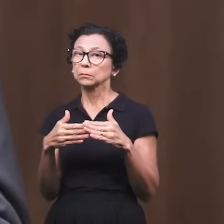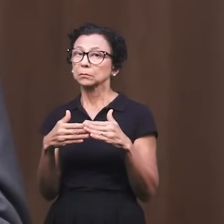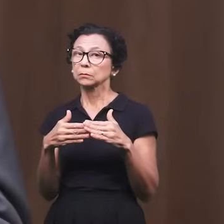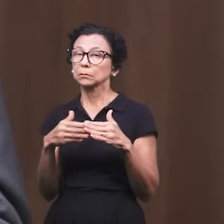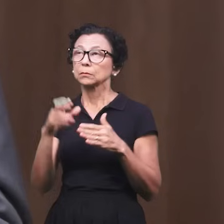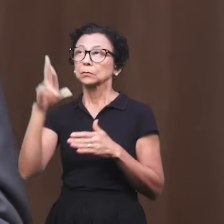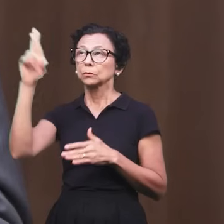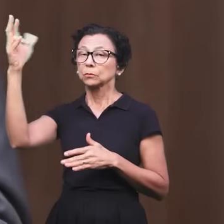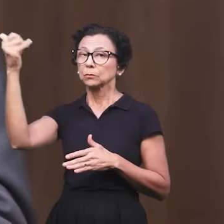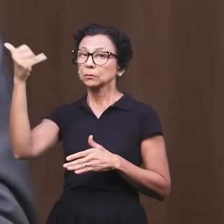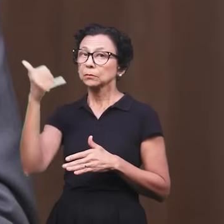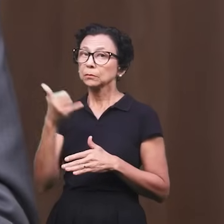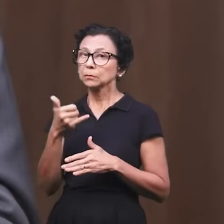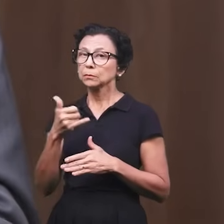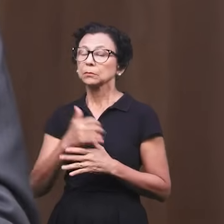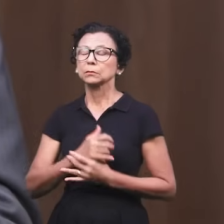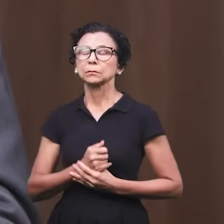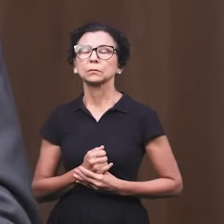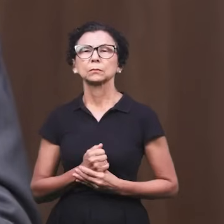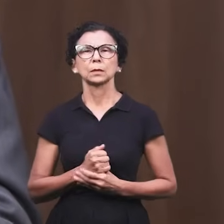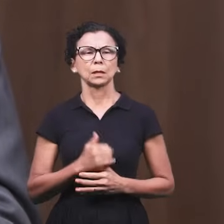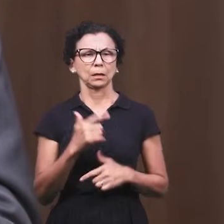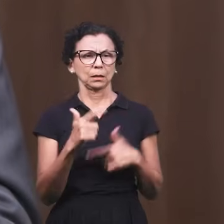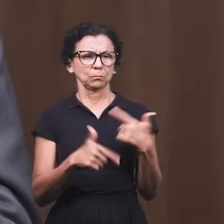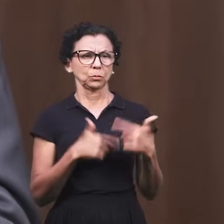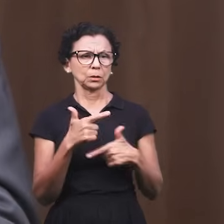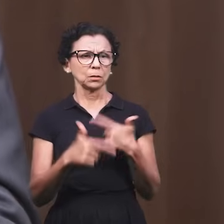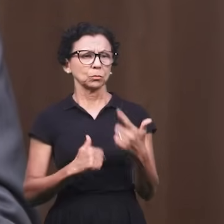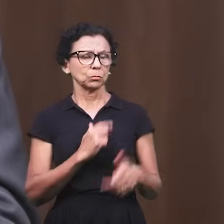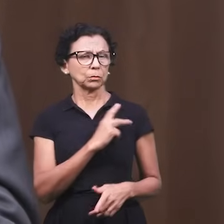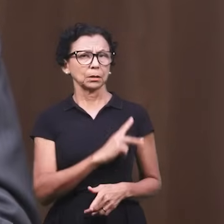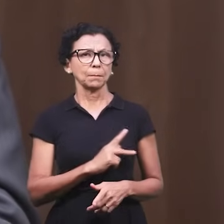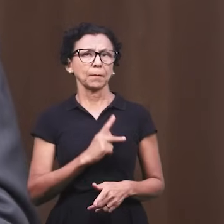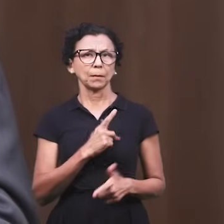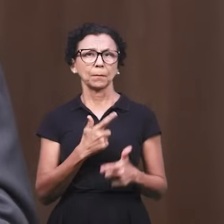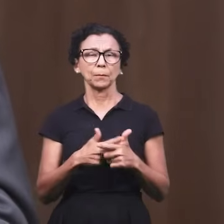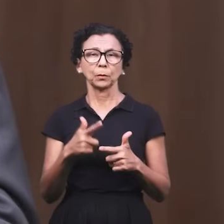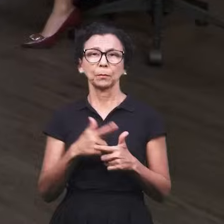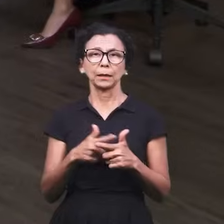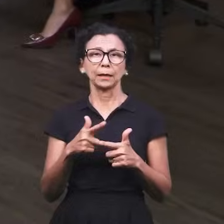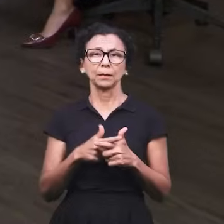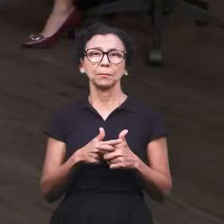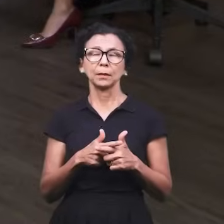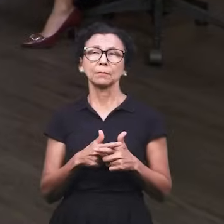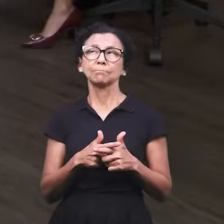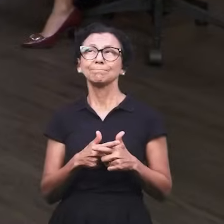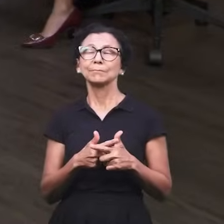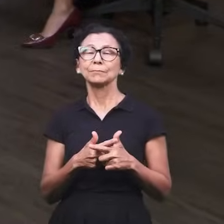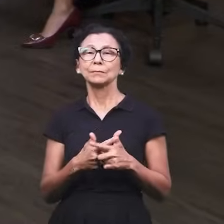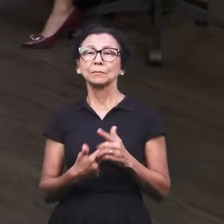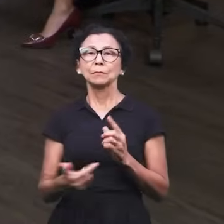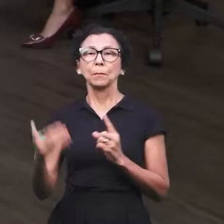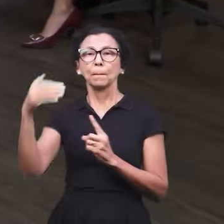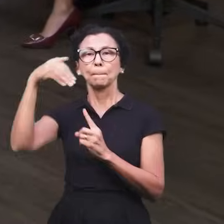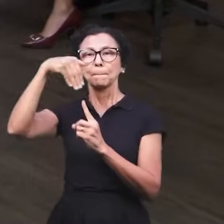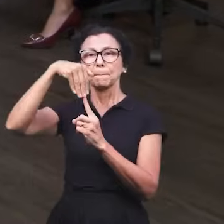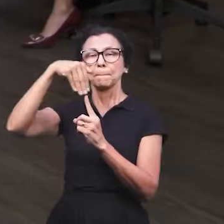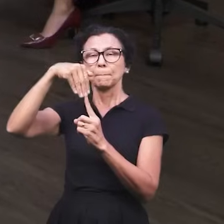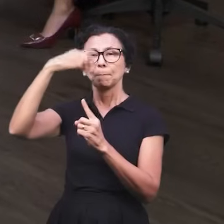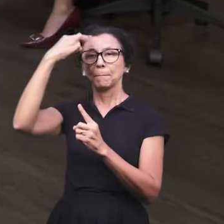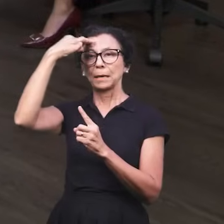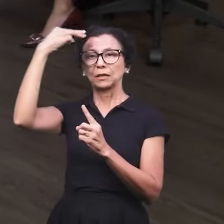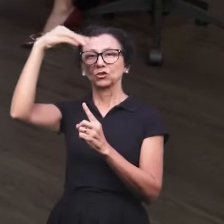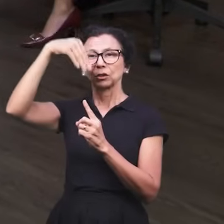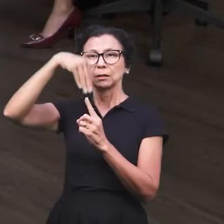batalhas. Alguém já disse que os problemas só existem dentro da nossa mente. Nós citamos aqui, por exemplo, a luta de